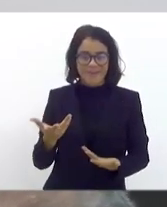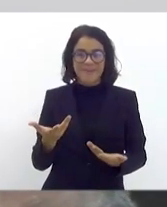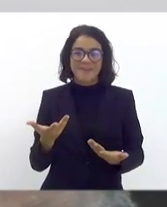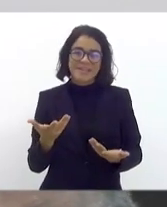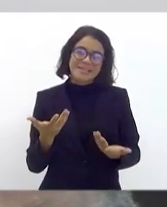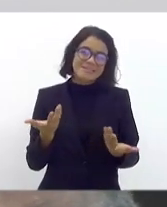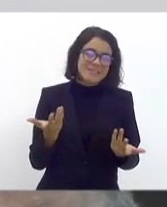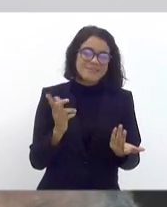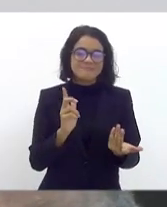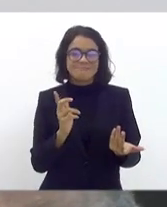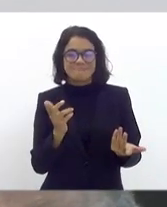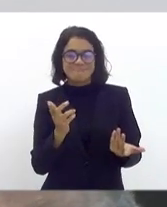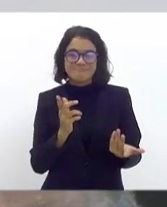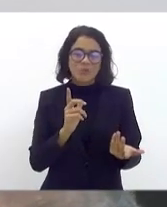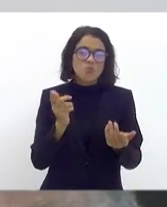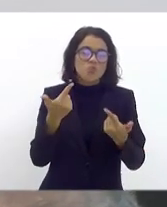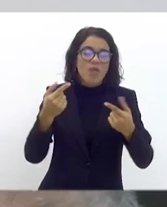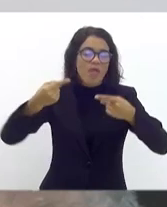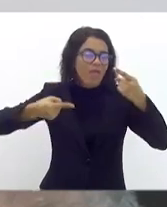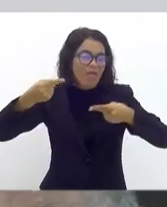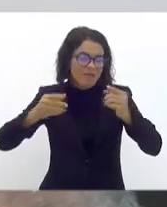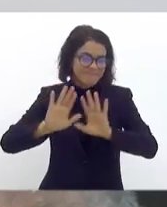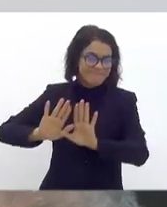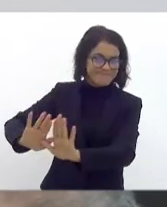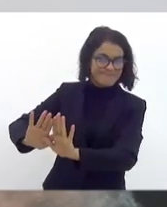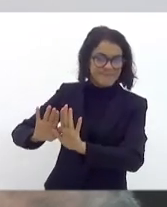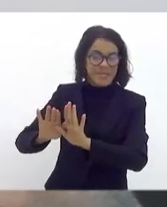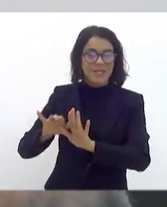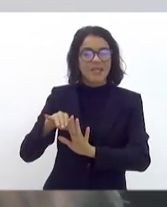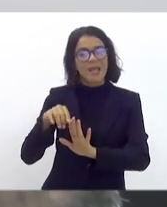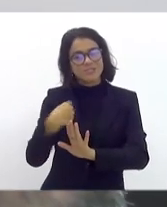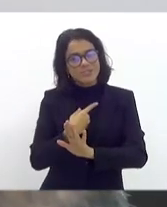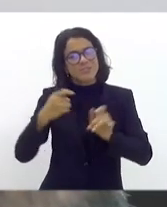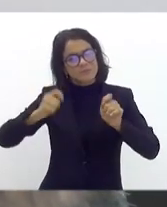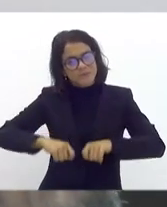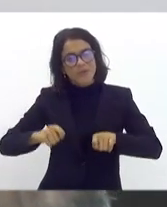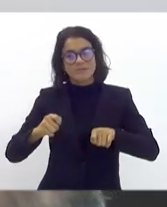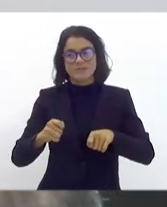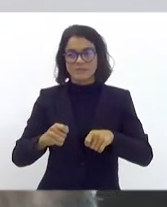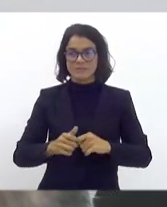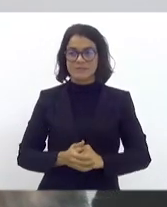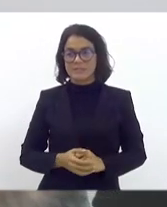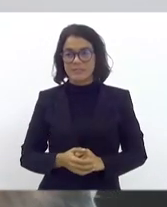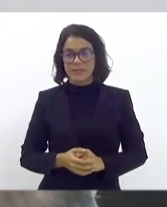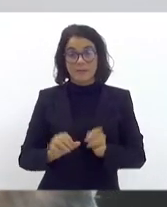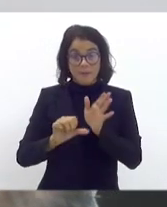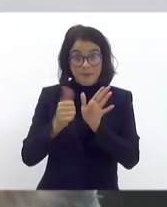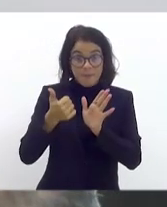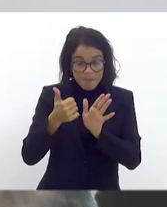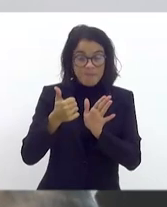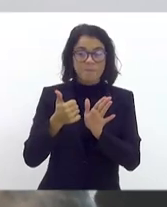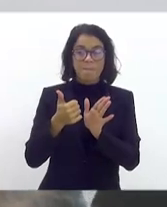tem nem o que se discutir. Então, eu gostaria de que a gente pudesse, primeiro,